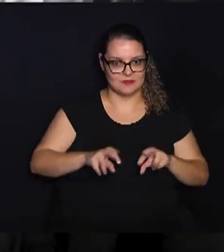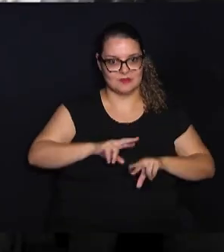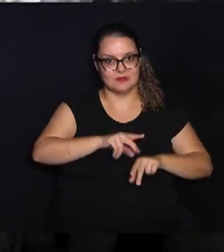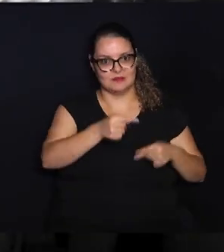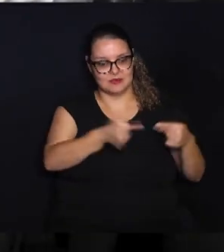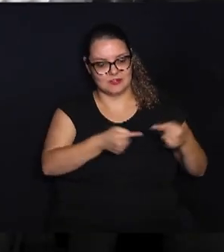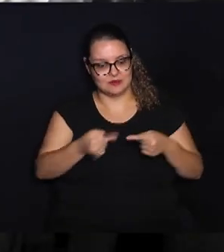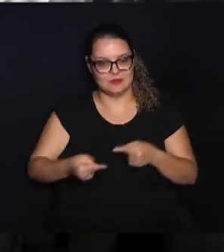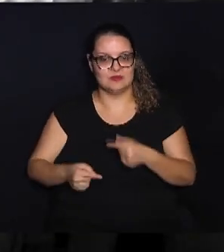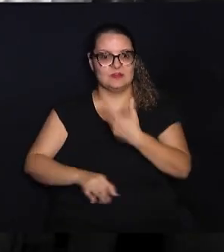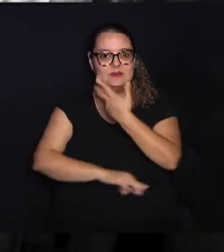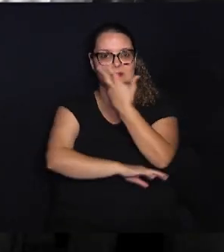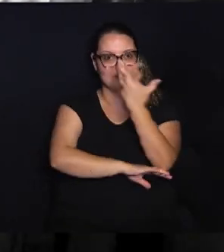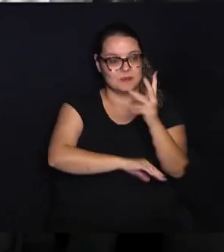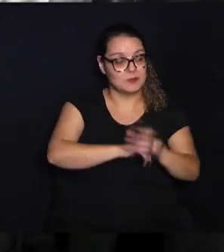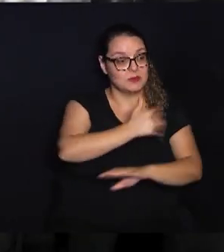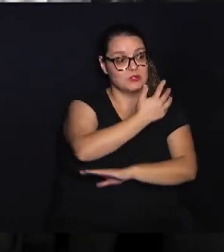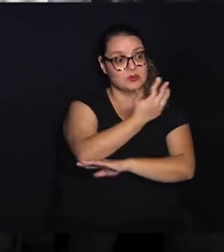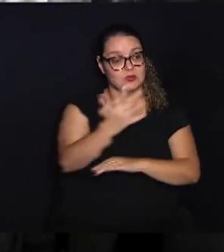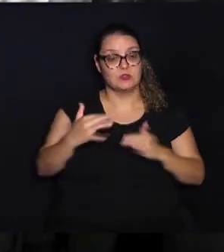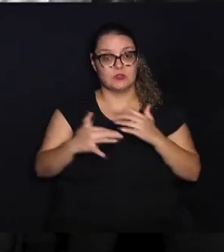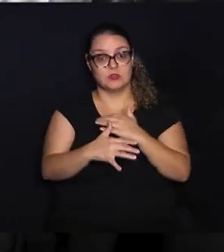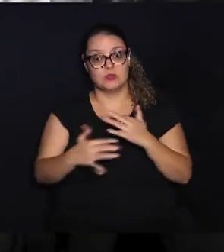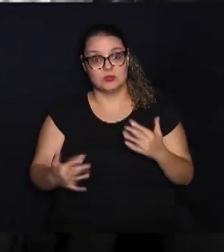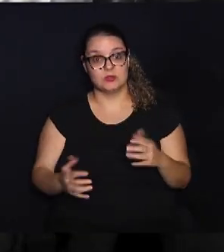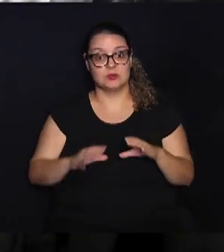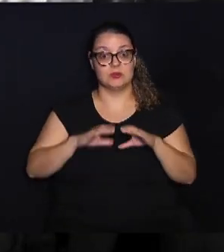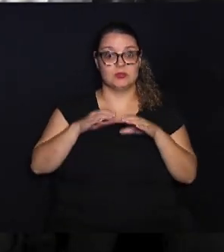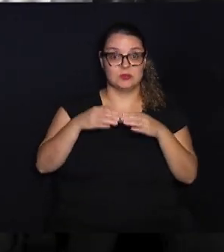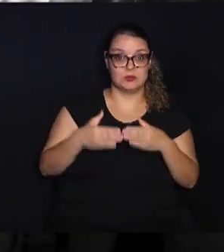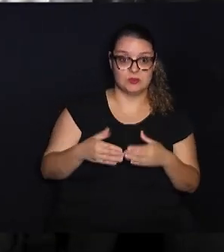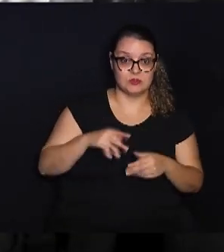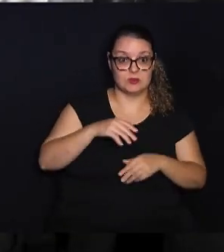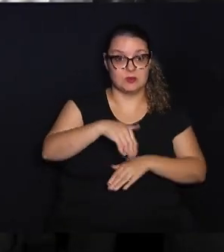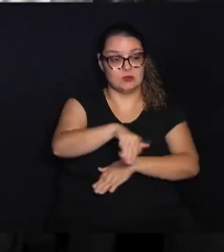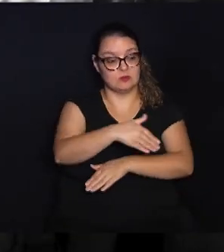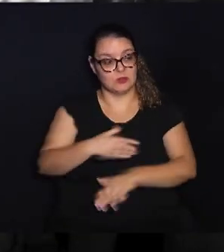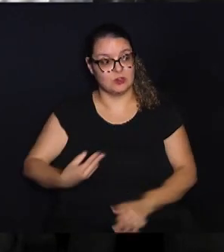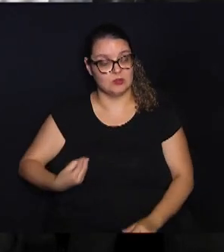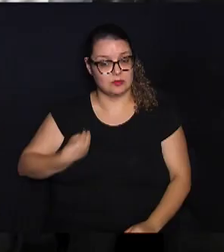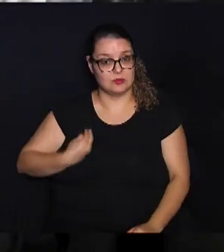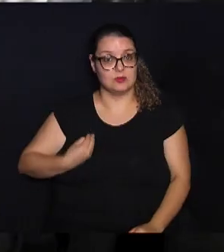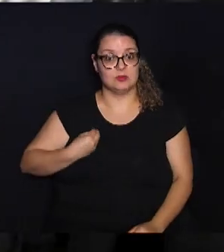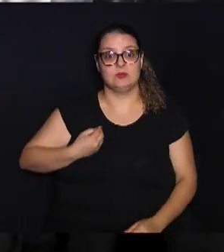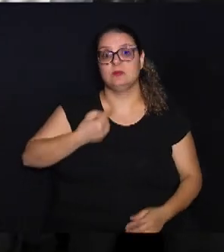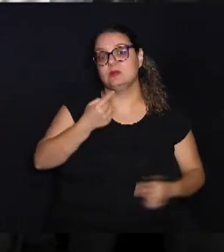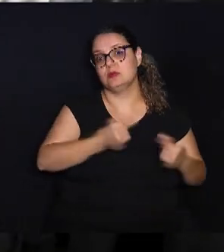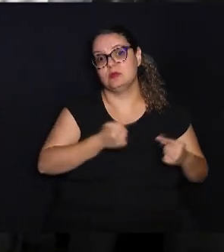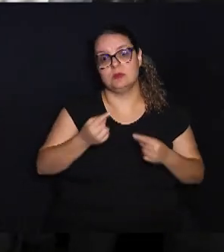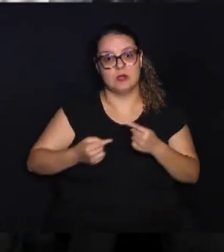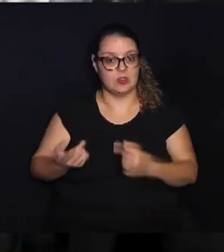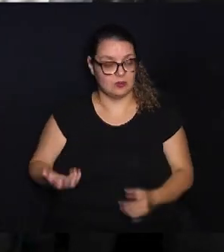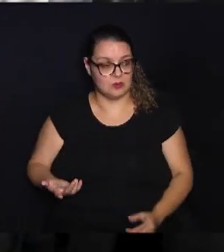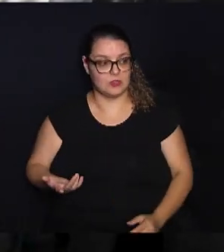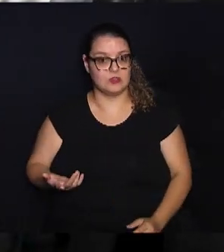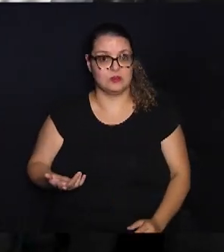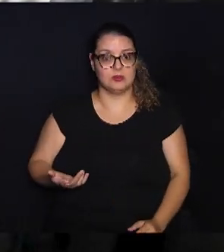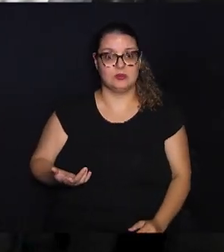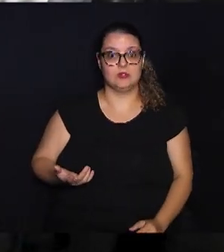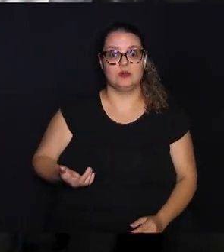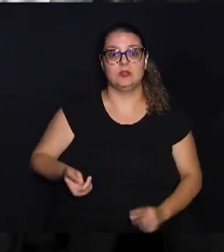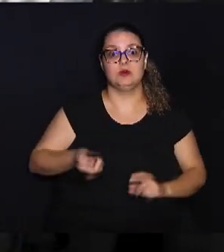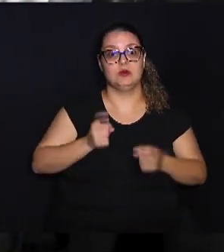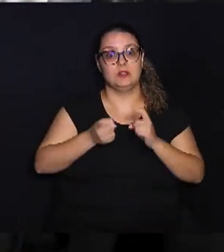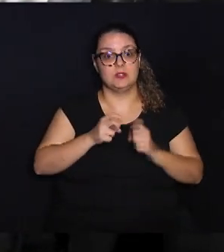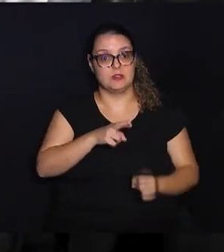né, da arborização urbana, da questão da Comissão de População em Situação de Rua, os debates que aconteceram durante as